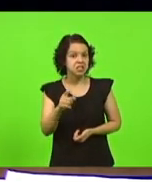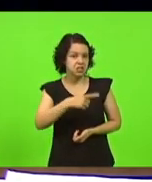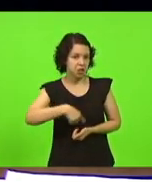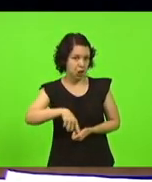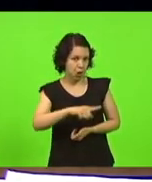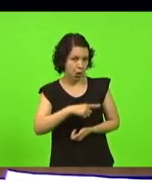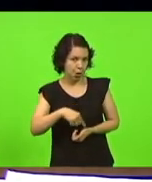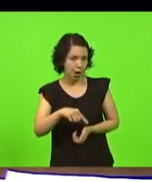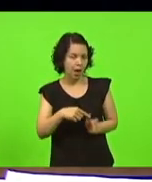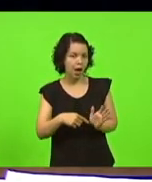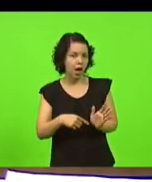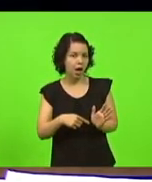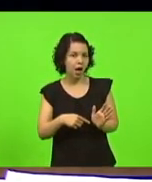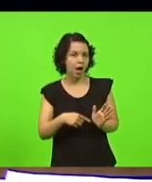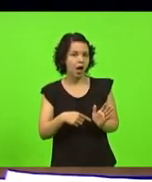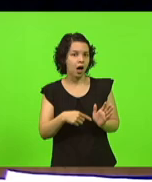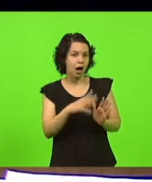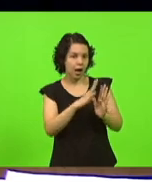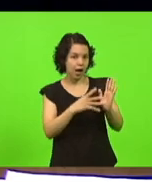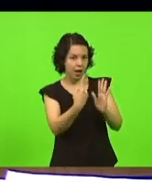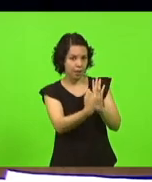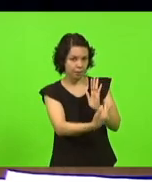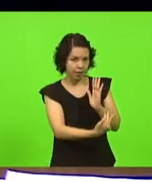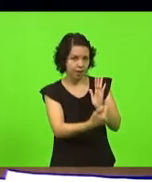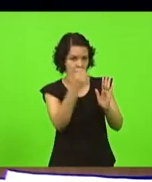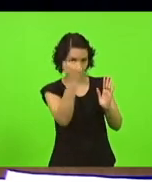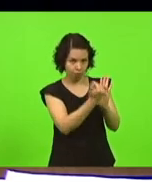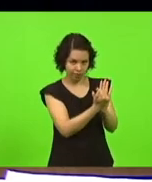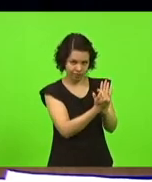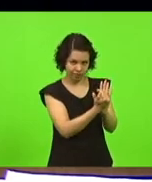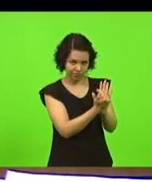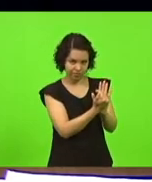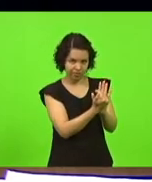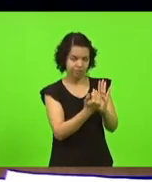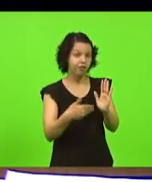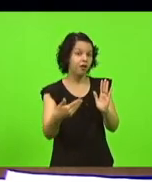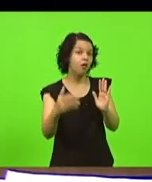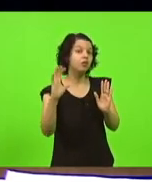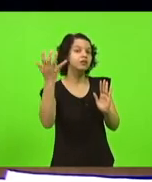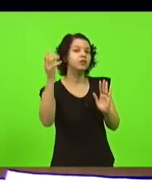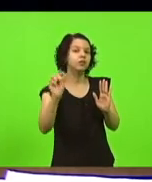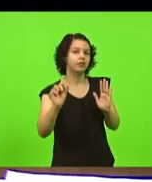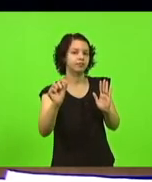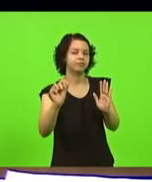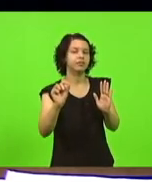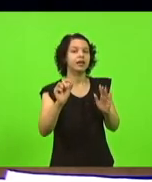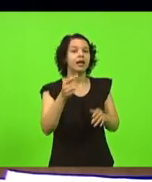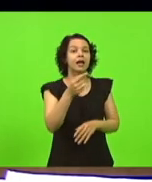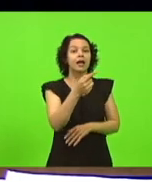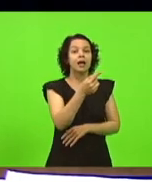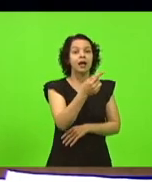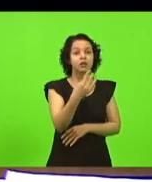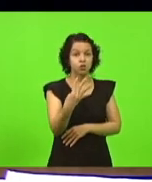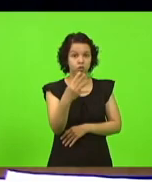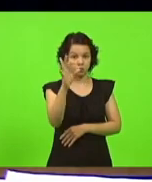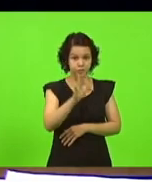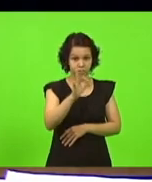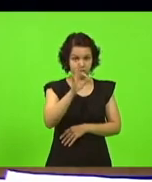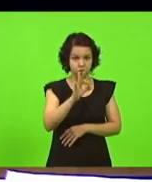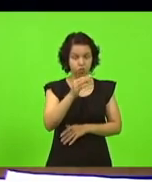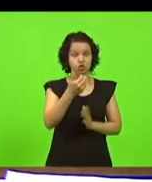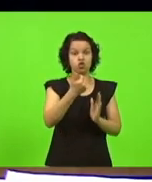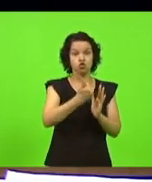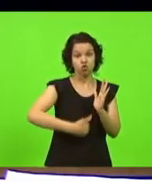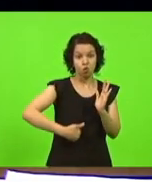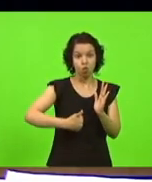governo apresentou, nós vamos, o que vai acontecer? Tem o 14% do desconto previdenciário, que